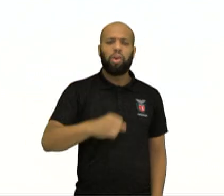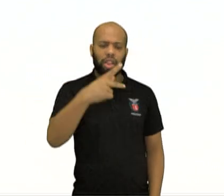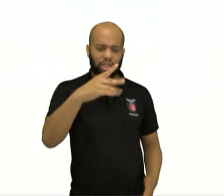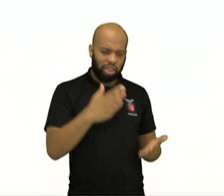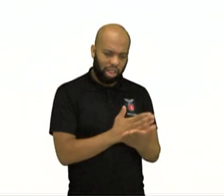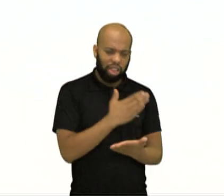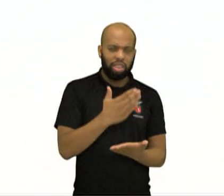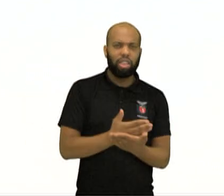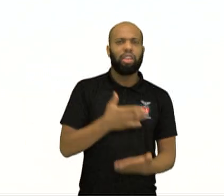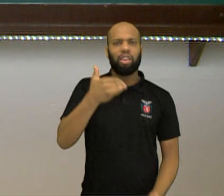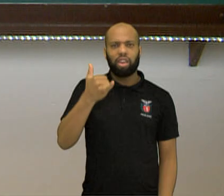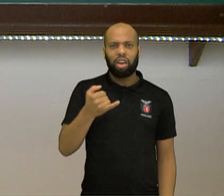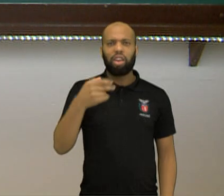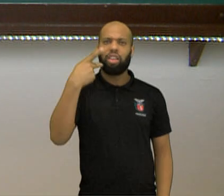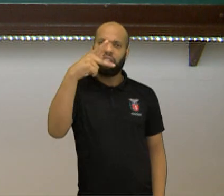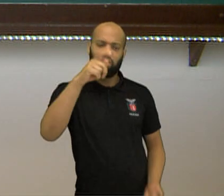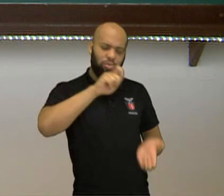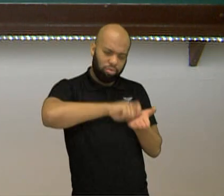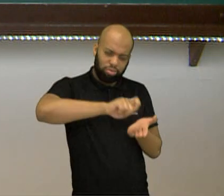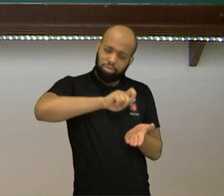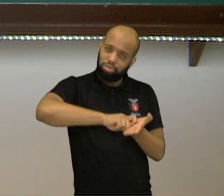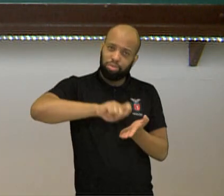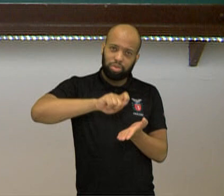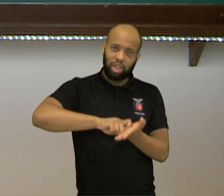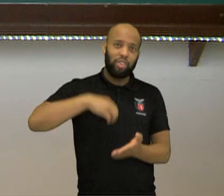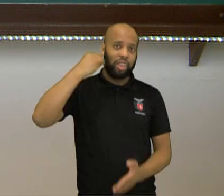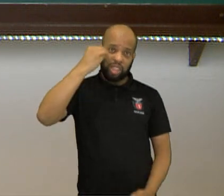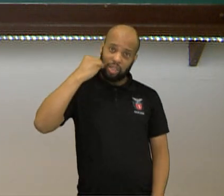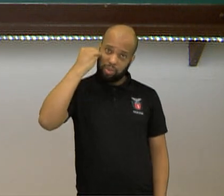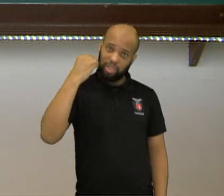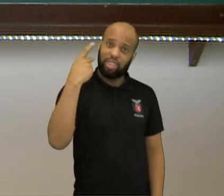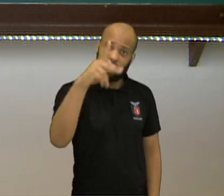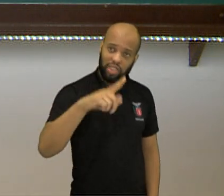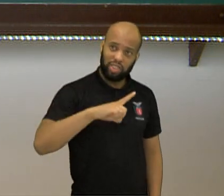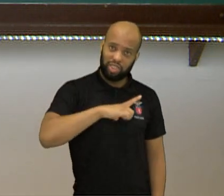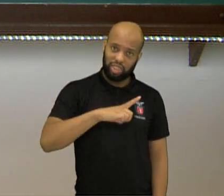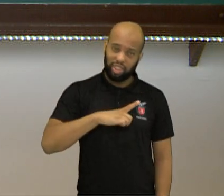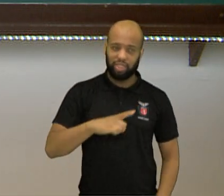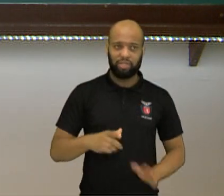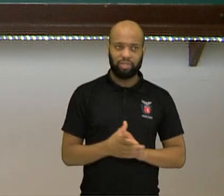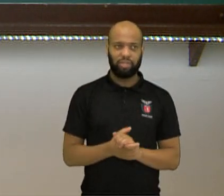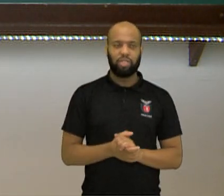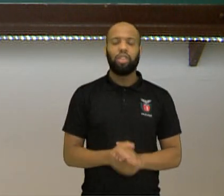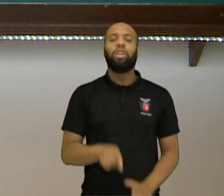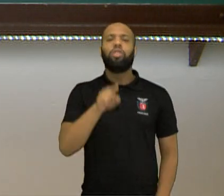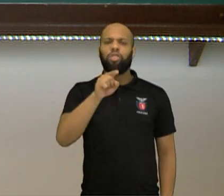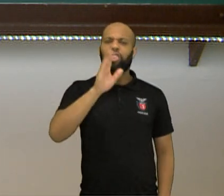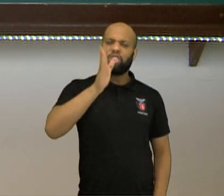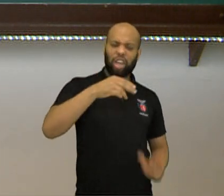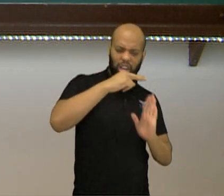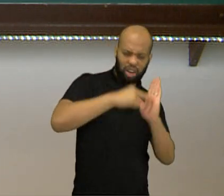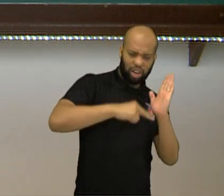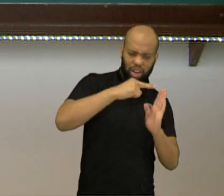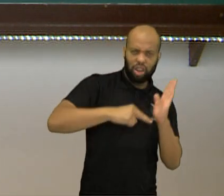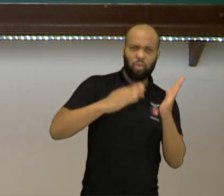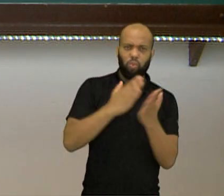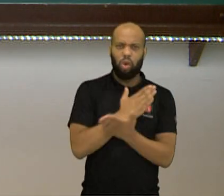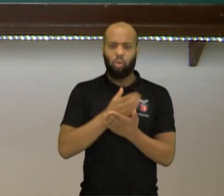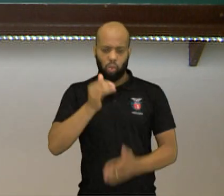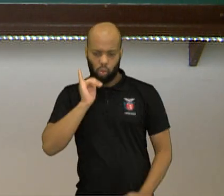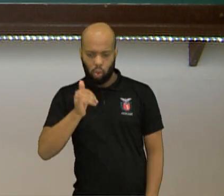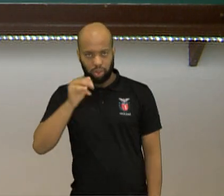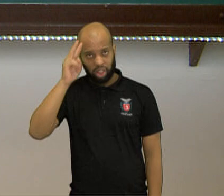sua caneta, né? Escreve aí para a gente conhecer isso. Você já leu algum relato na